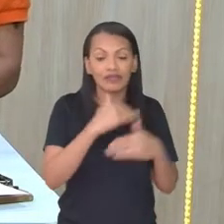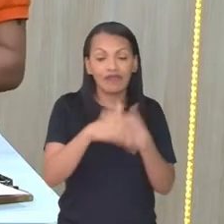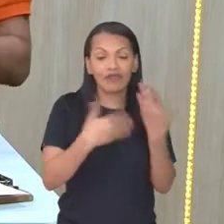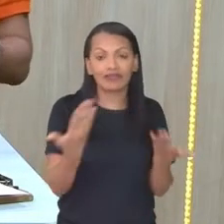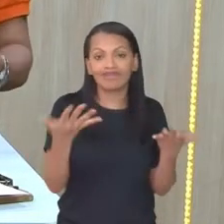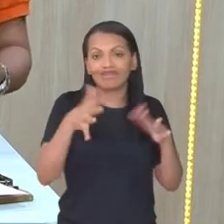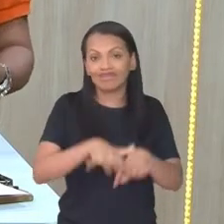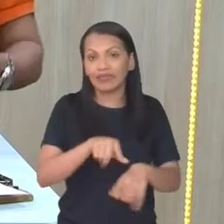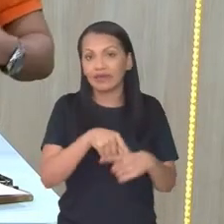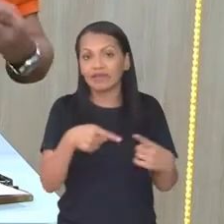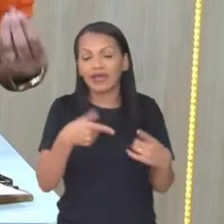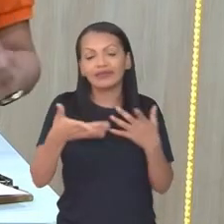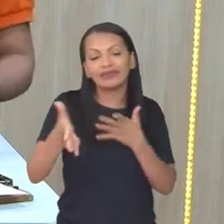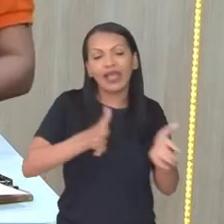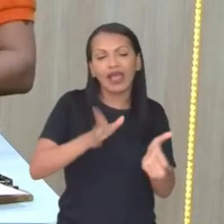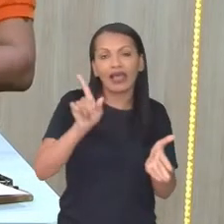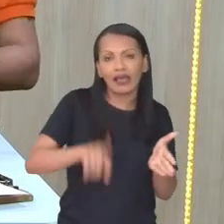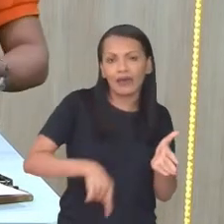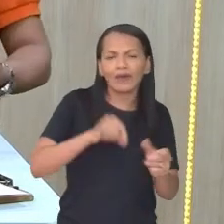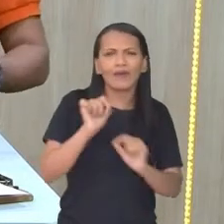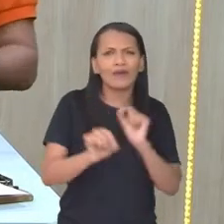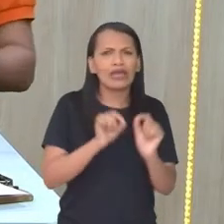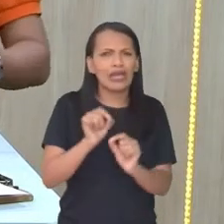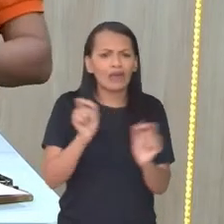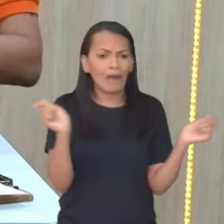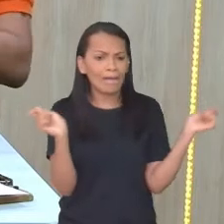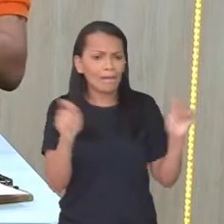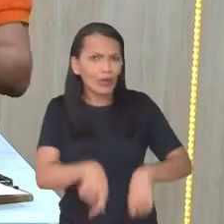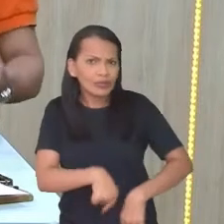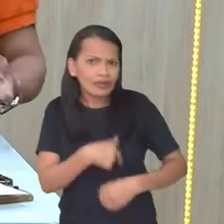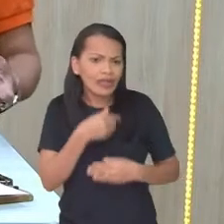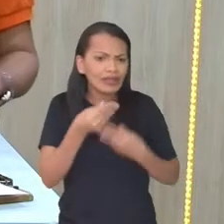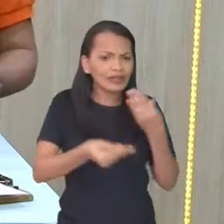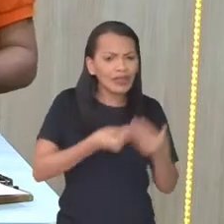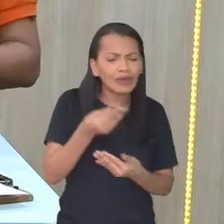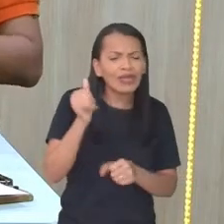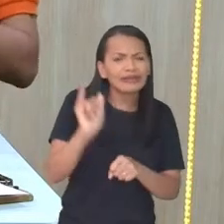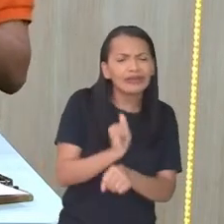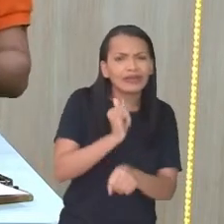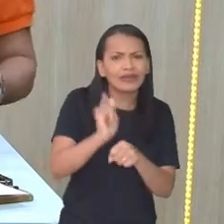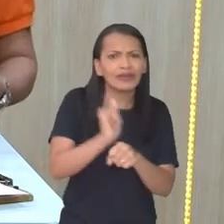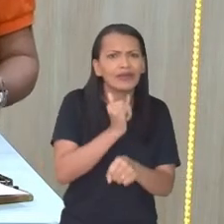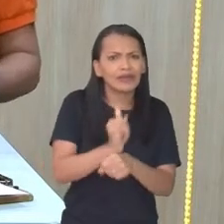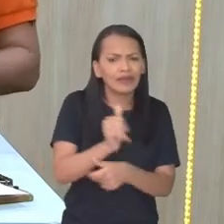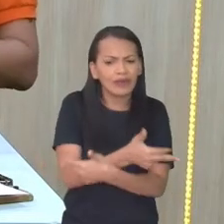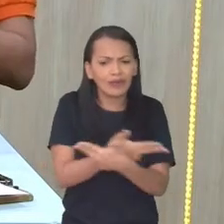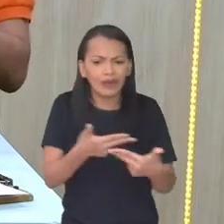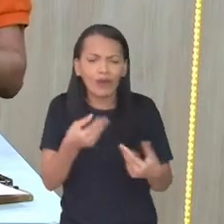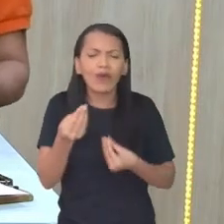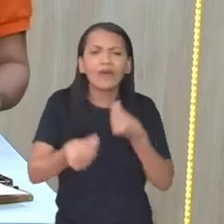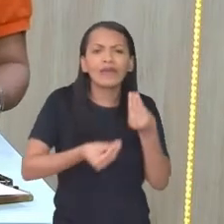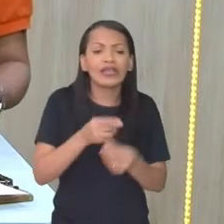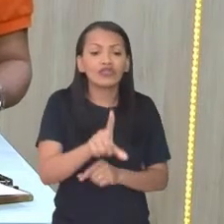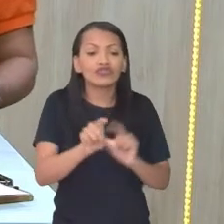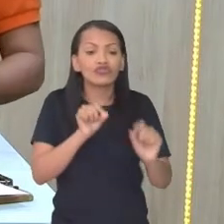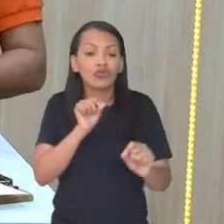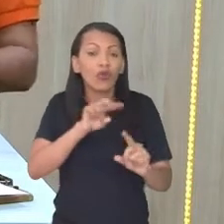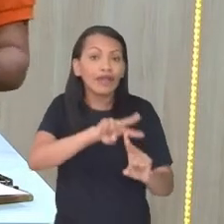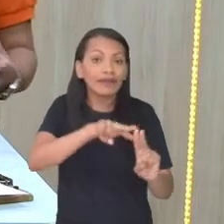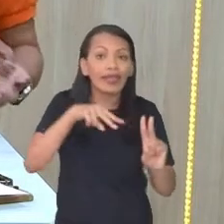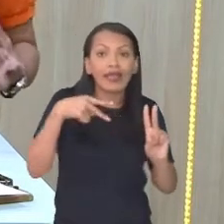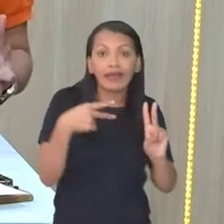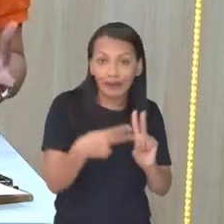inclusão, mas a acessibilidade, ela dá a possibilidade da construção de estratégias, escolhas de caminhos, escolhas de recursos,